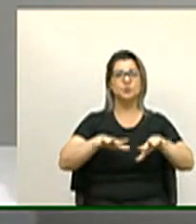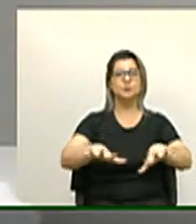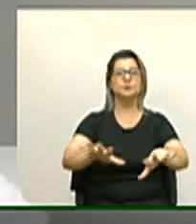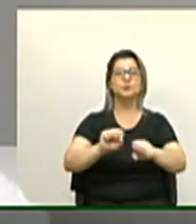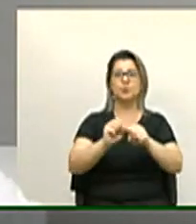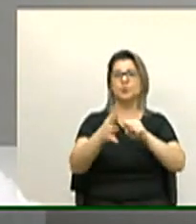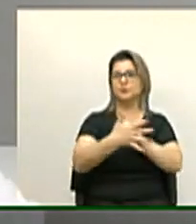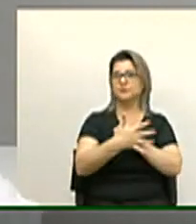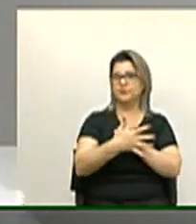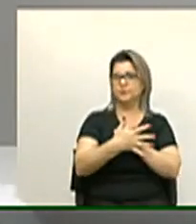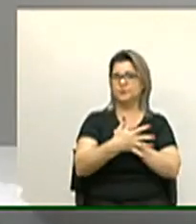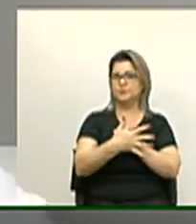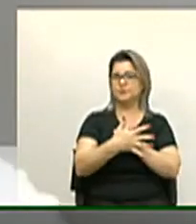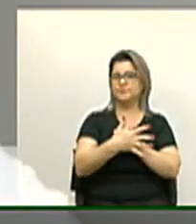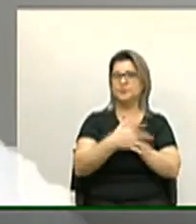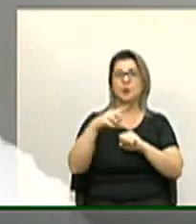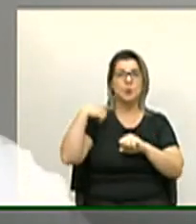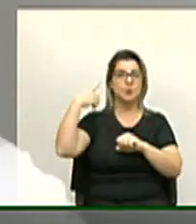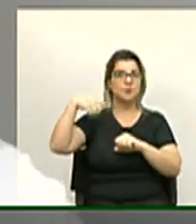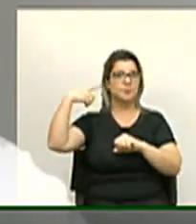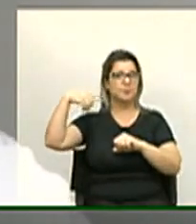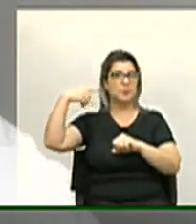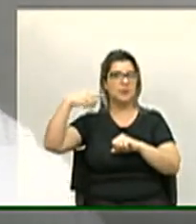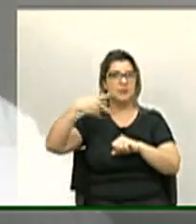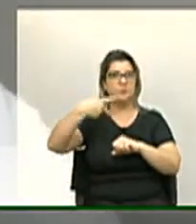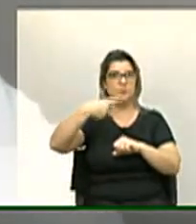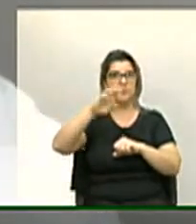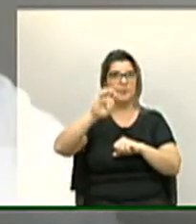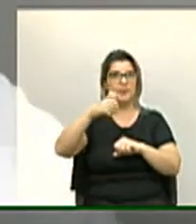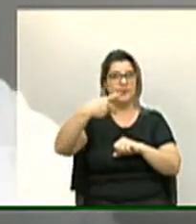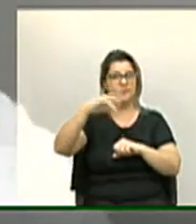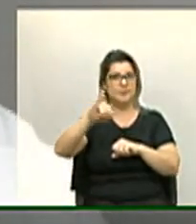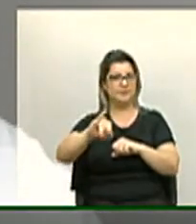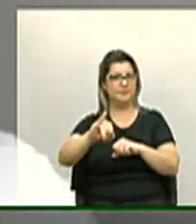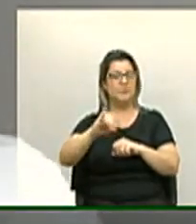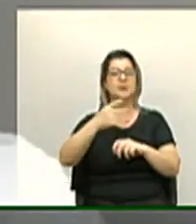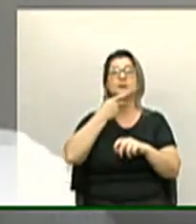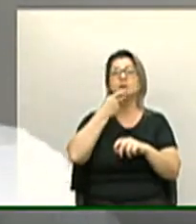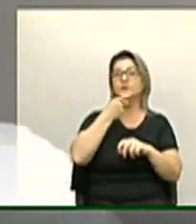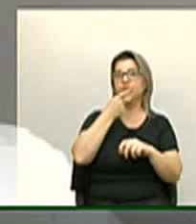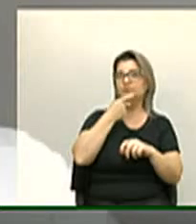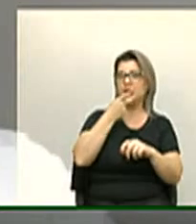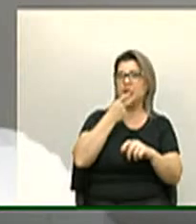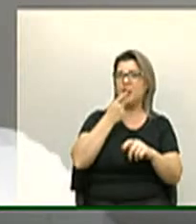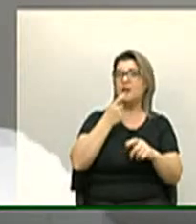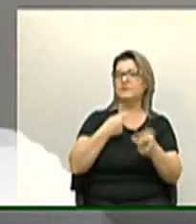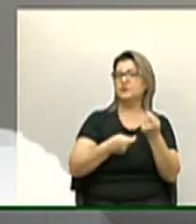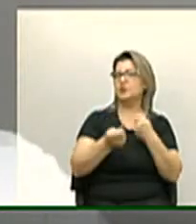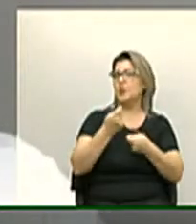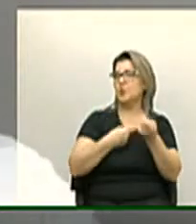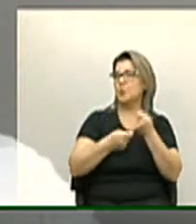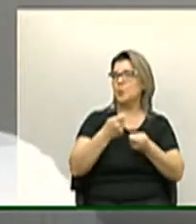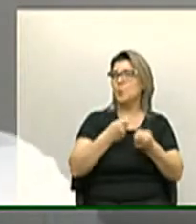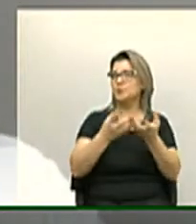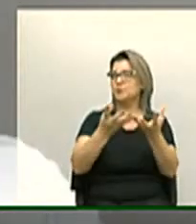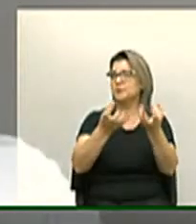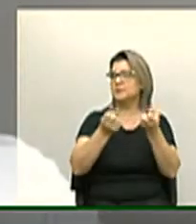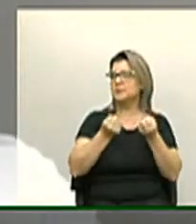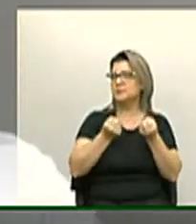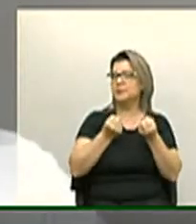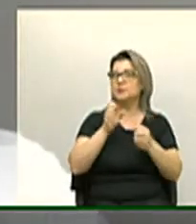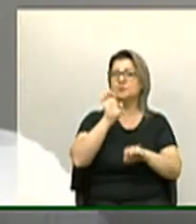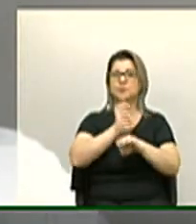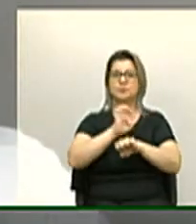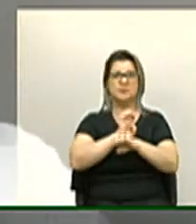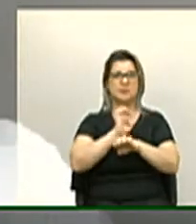coronavírus. O deputado Pepe falava aí de recursos recebidos pelo Estado e não